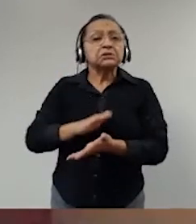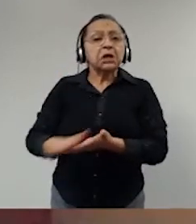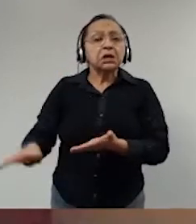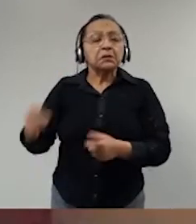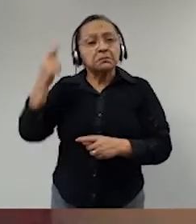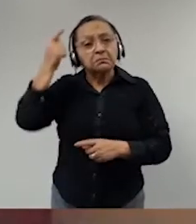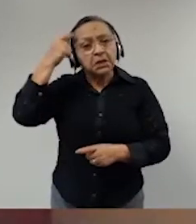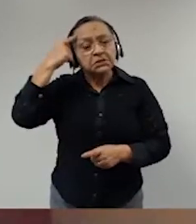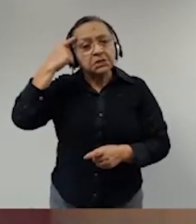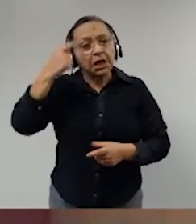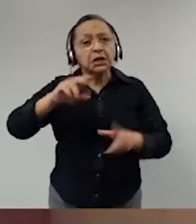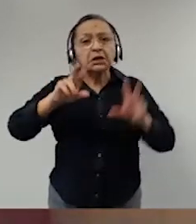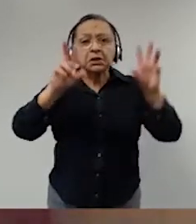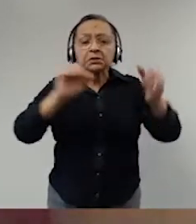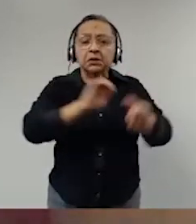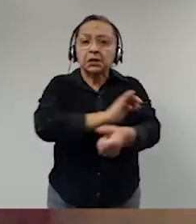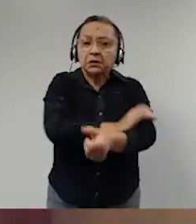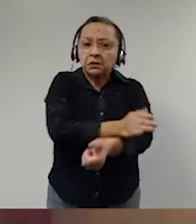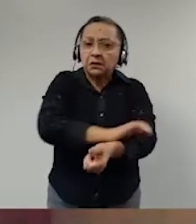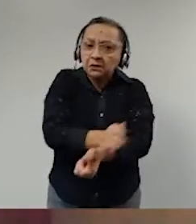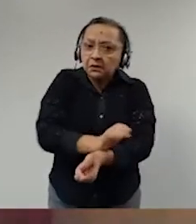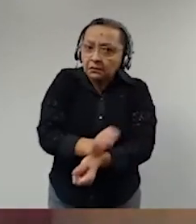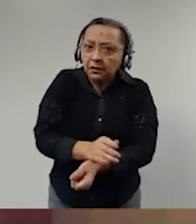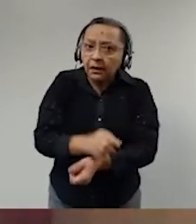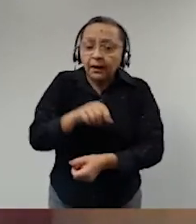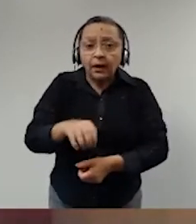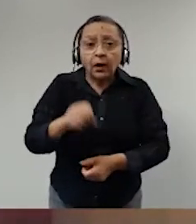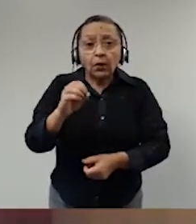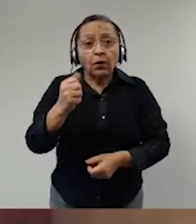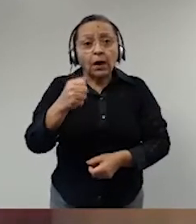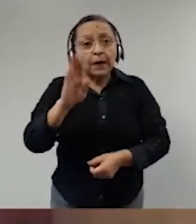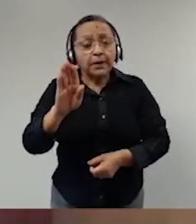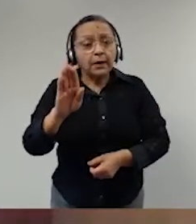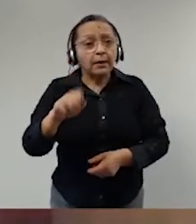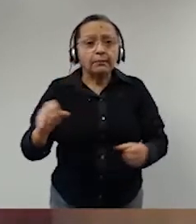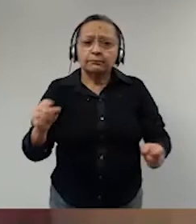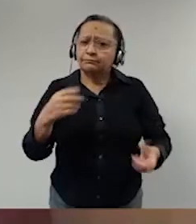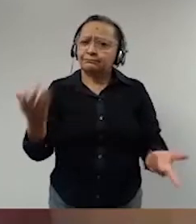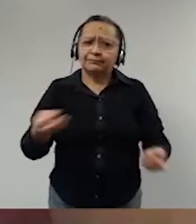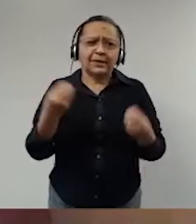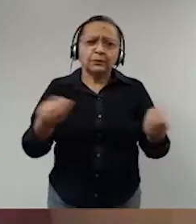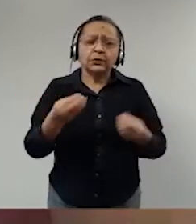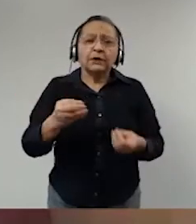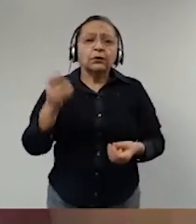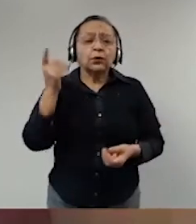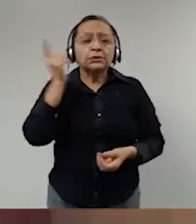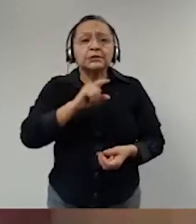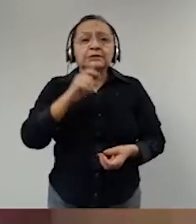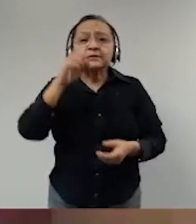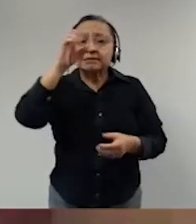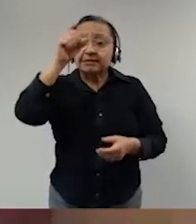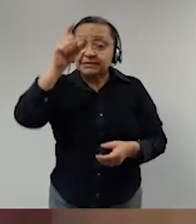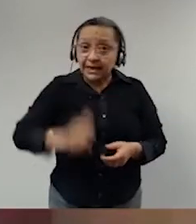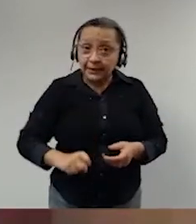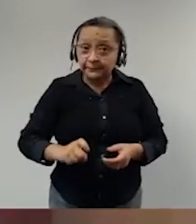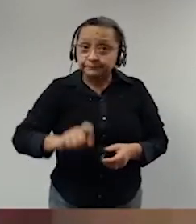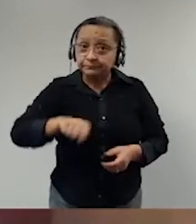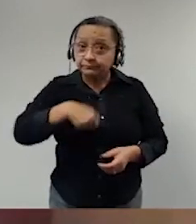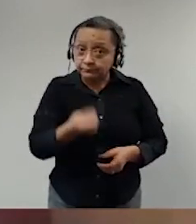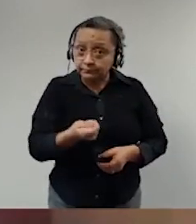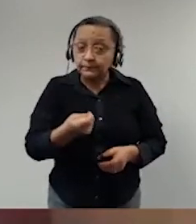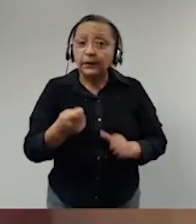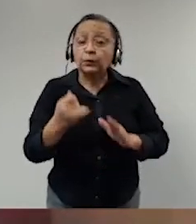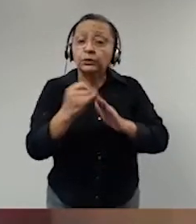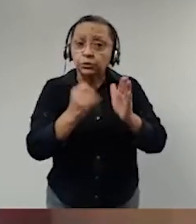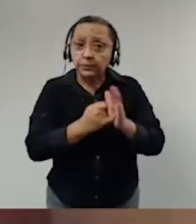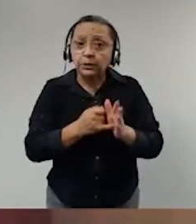pessoas, a OAB ela não conseguirá ser um instrumento de promoção da democracia como ela